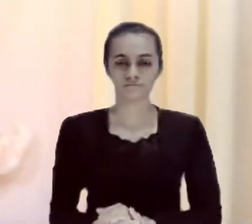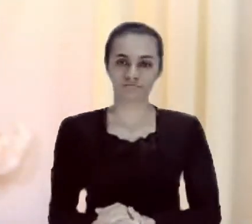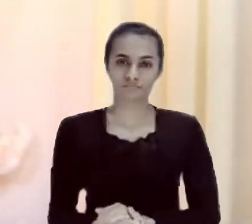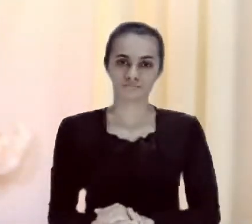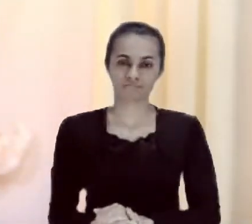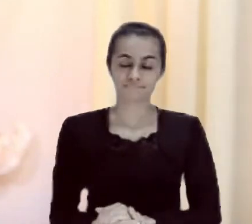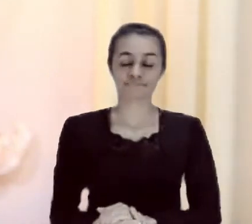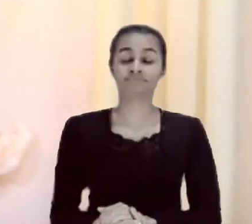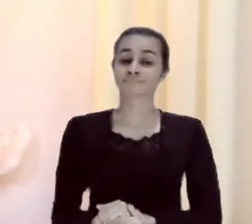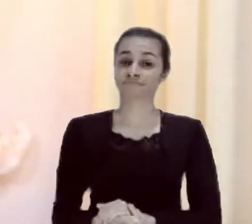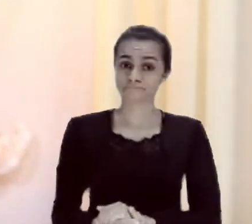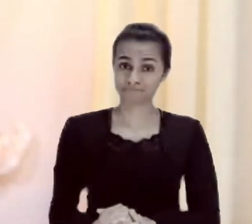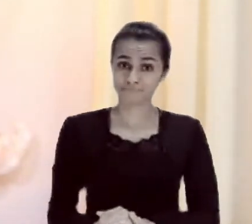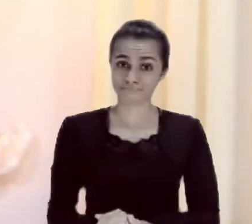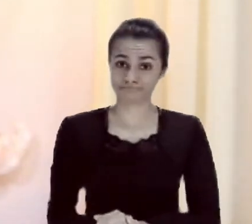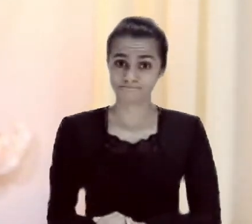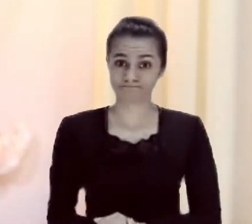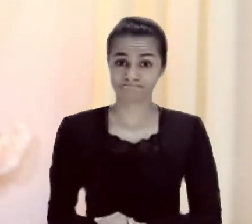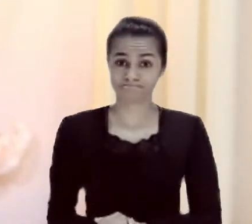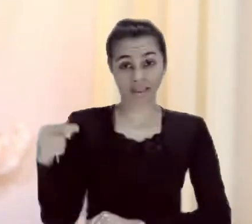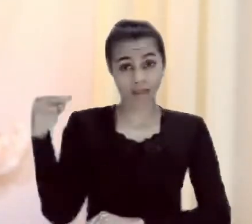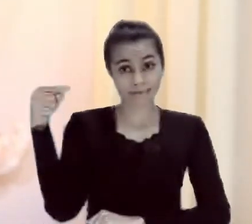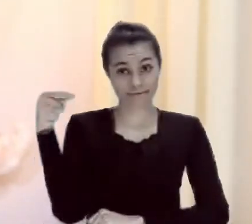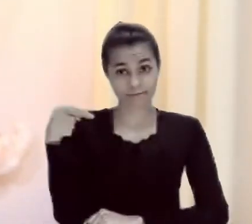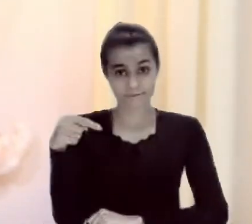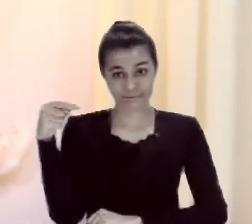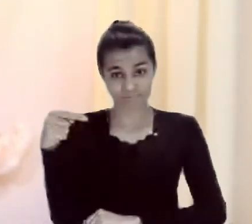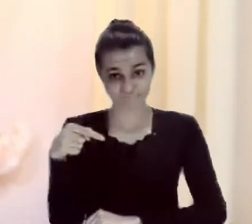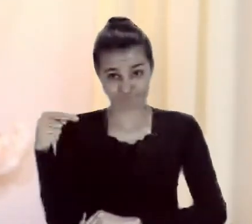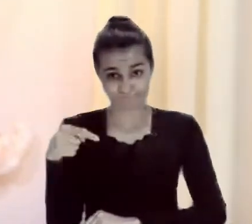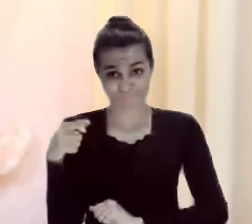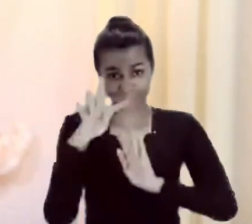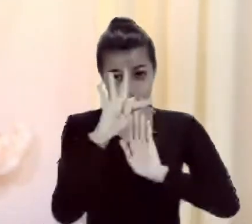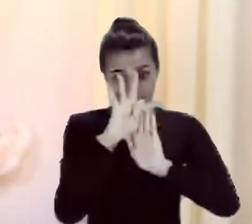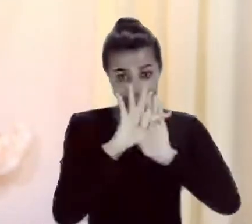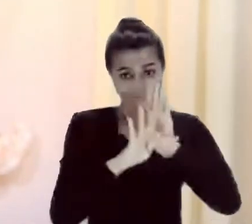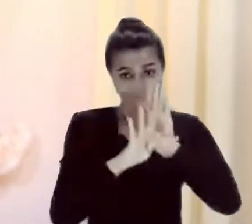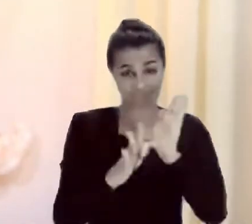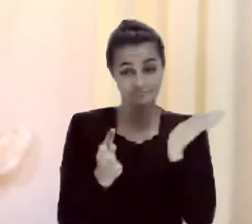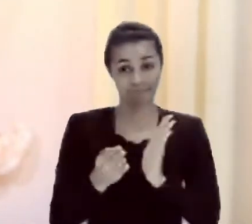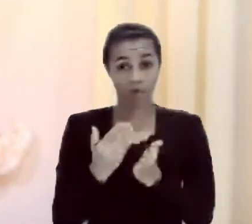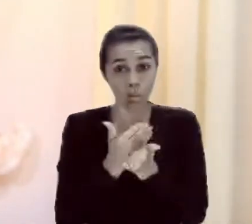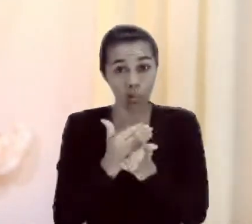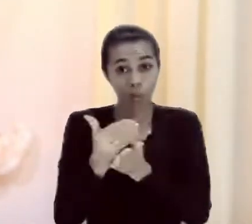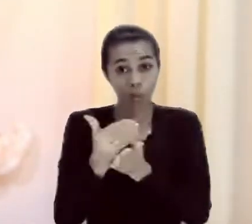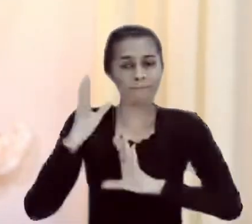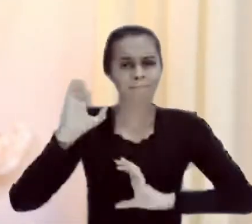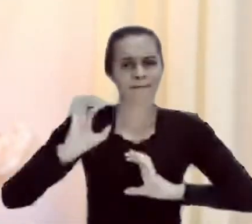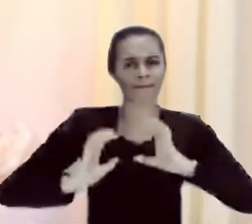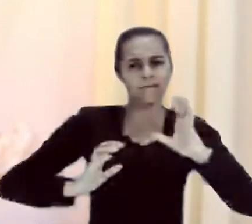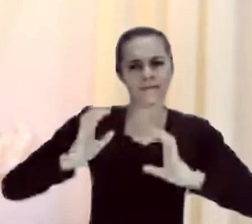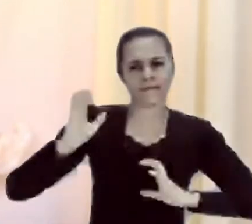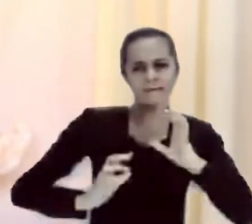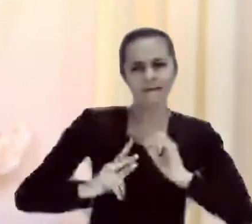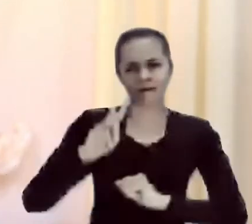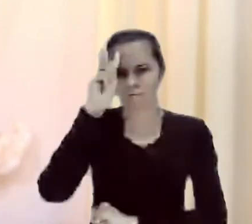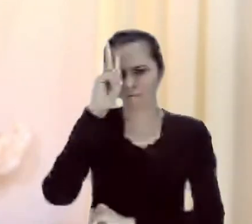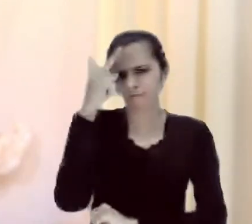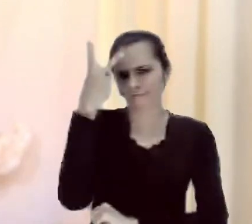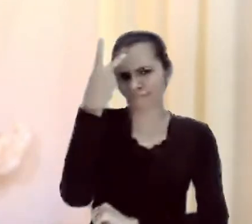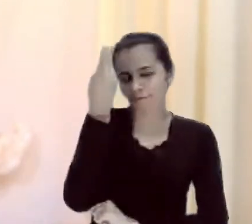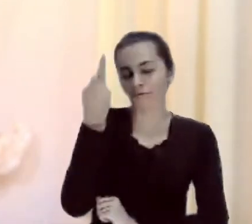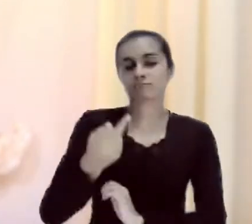Irmãos, é aqui que há a confusão. Aqui em Atos não foi instituída